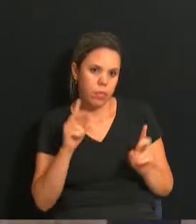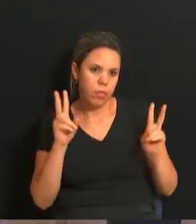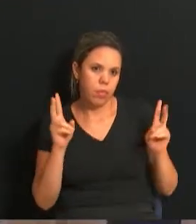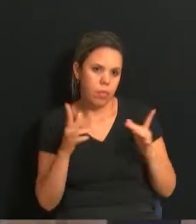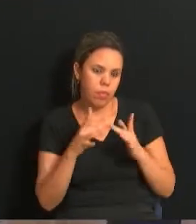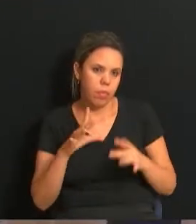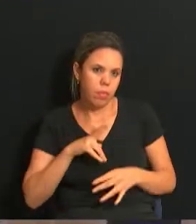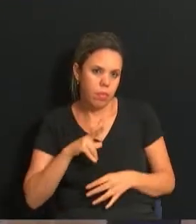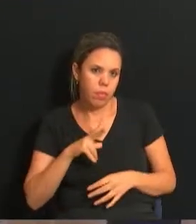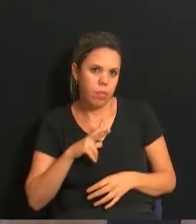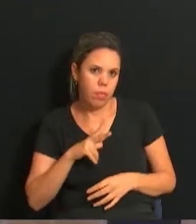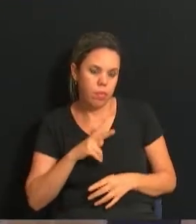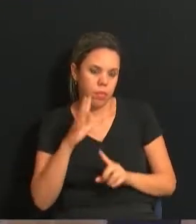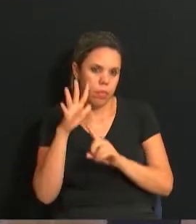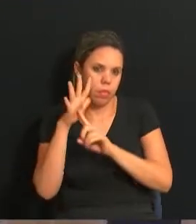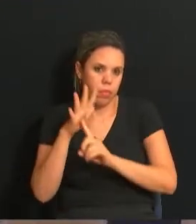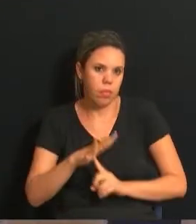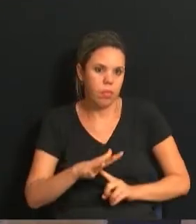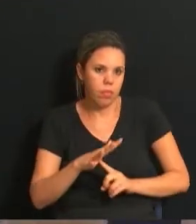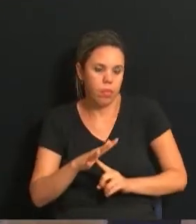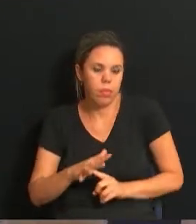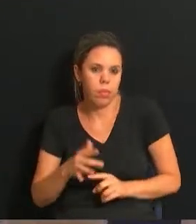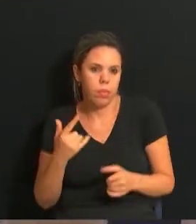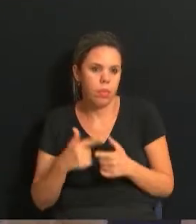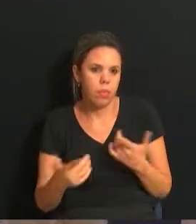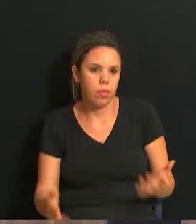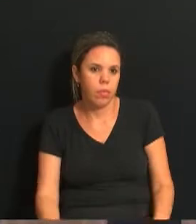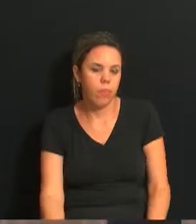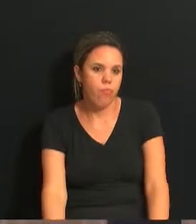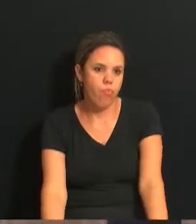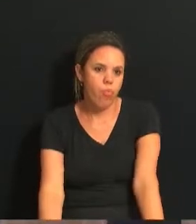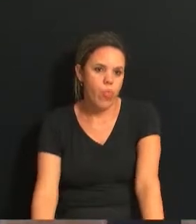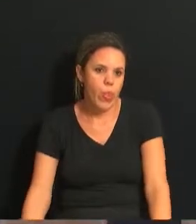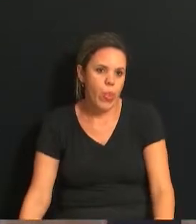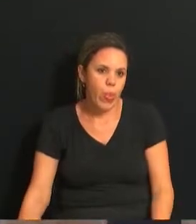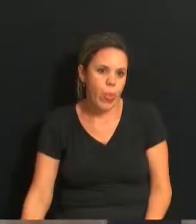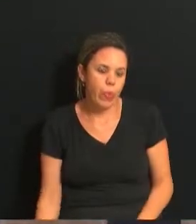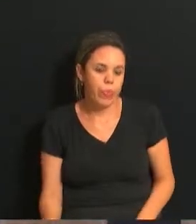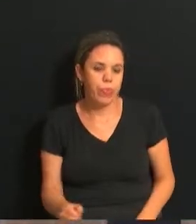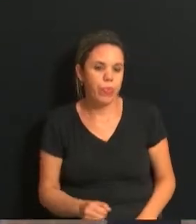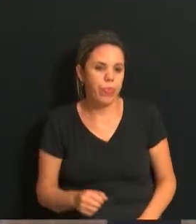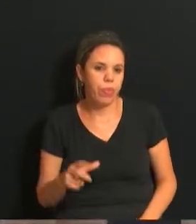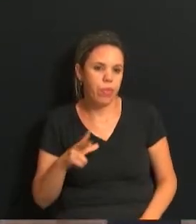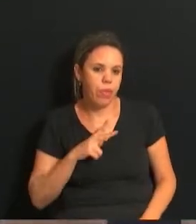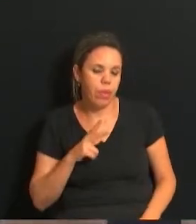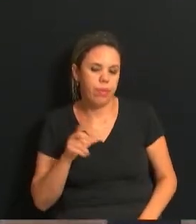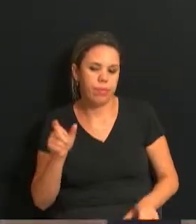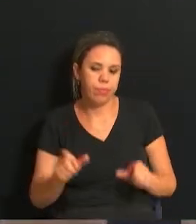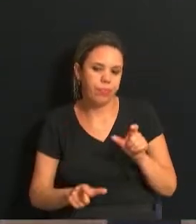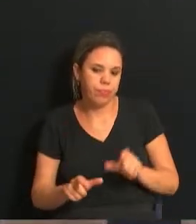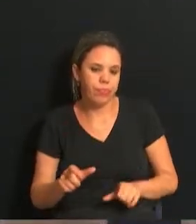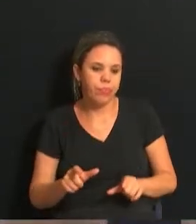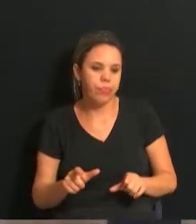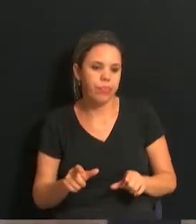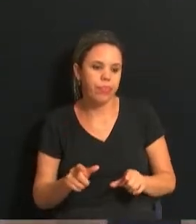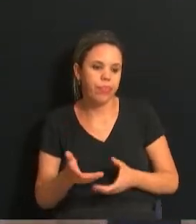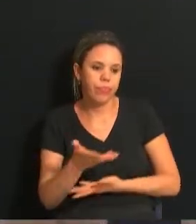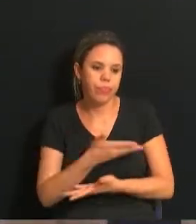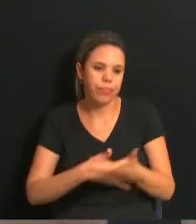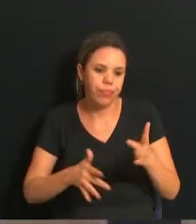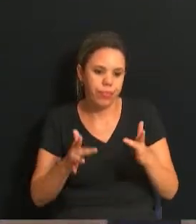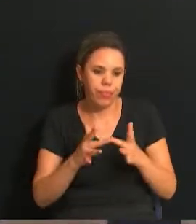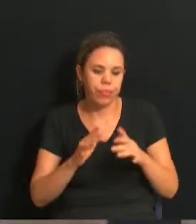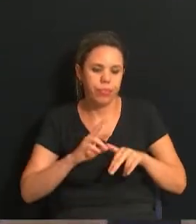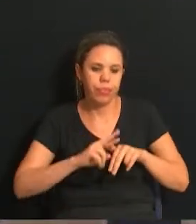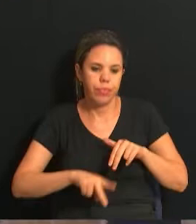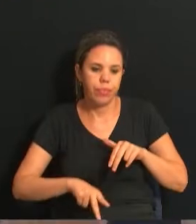íntima com as vítimas é uma situação que é uma particularidade dessa relação de